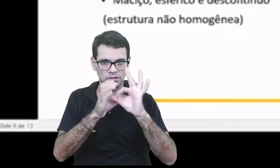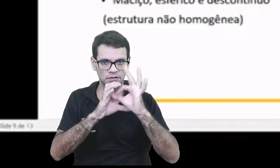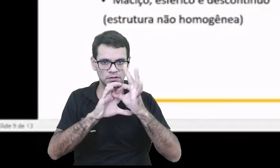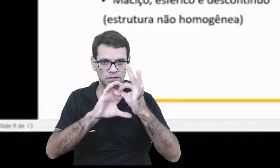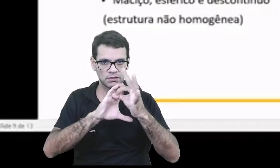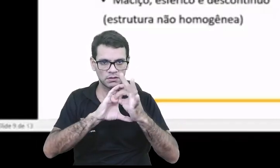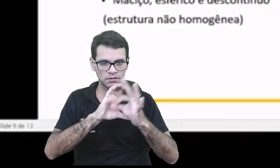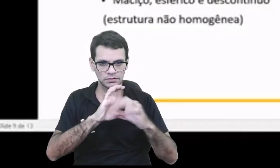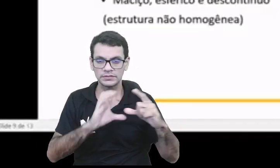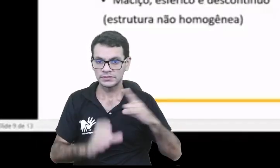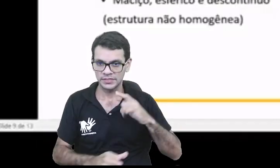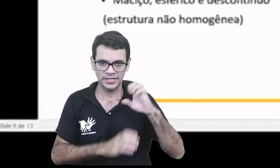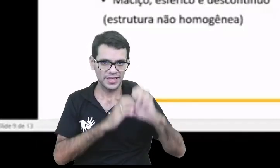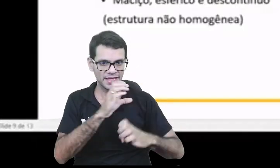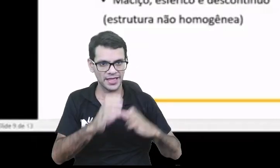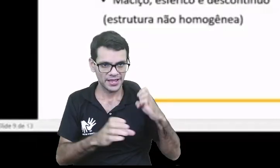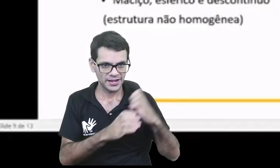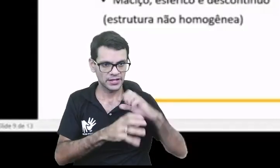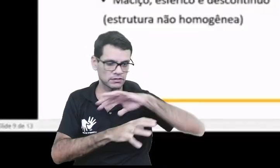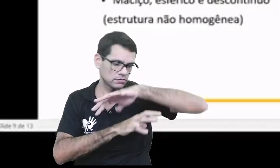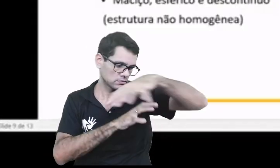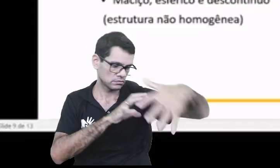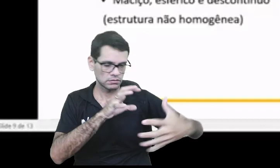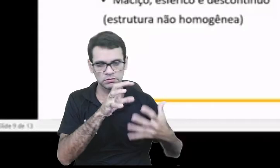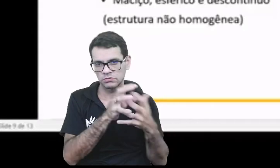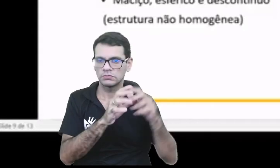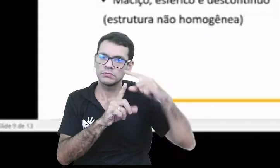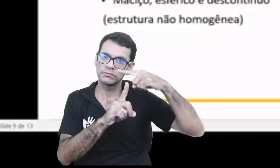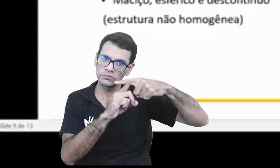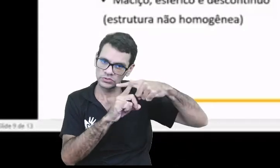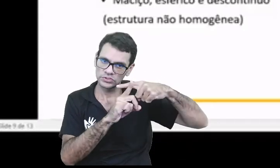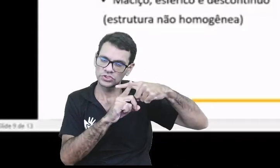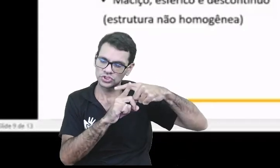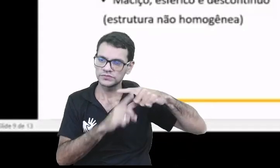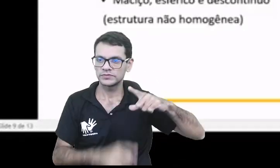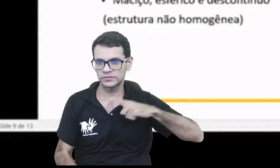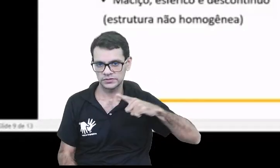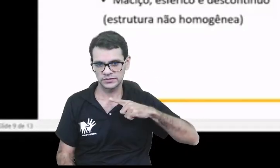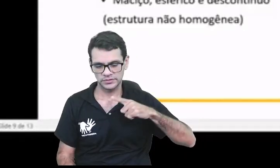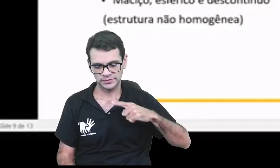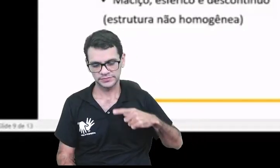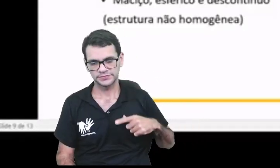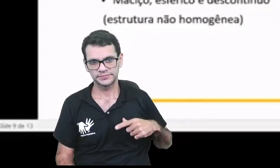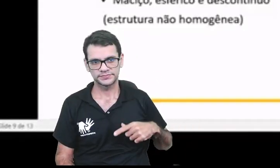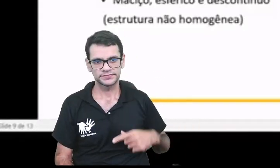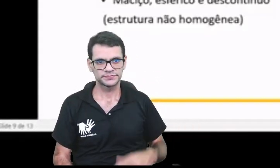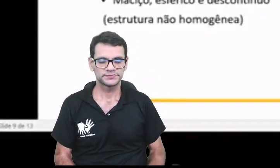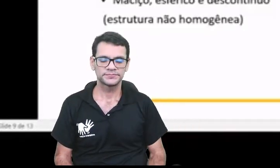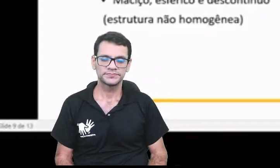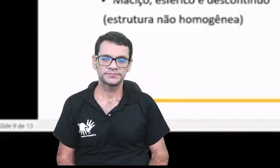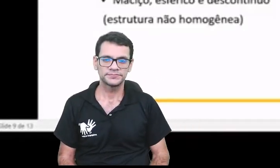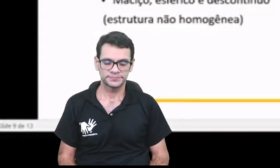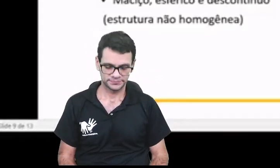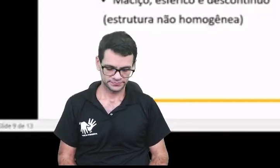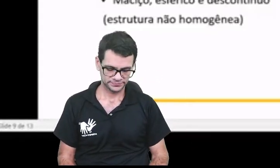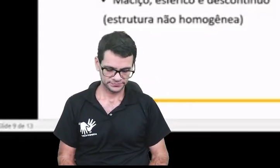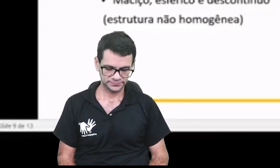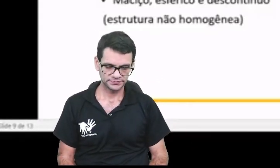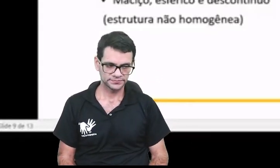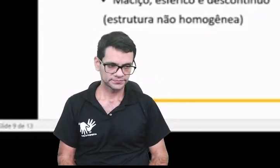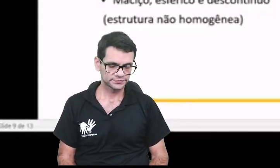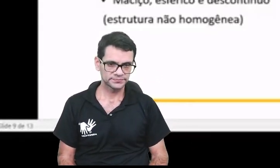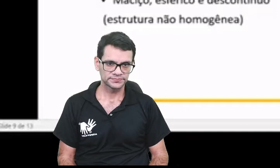e toda essa massa é positiva, que seria o pudim, né, onde está cada elétron